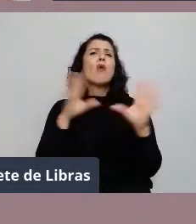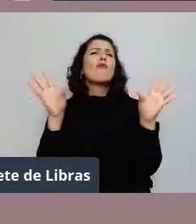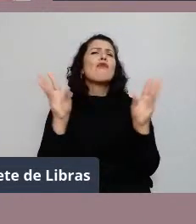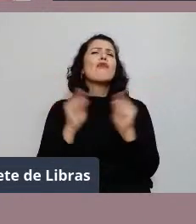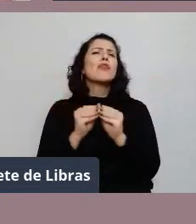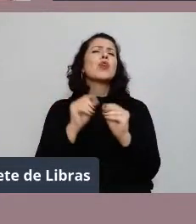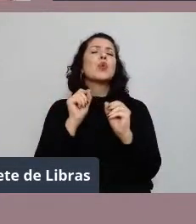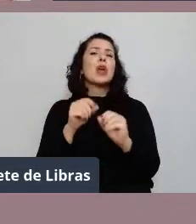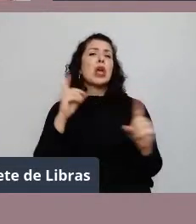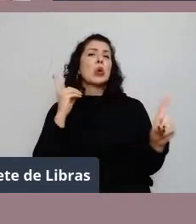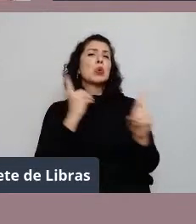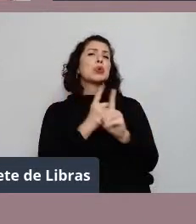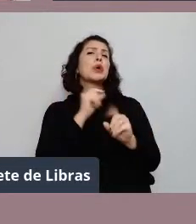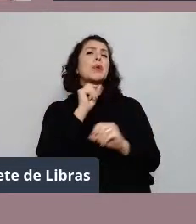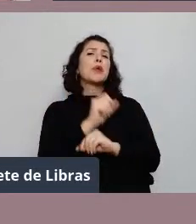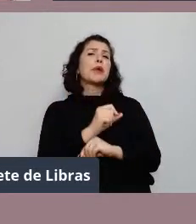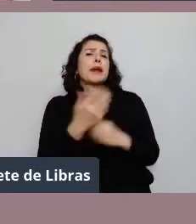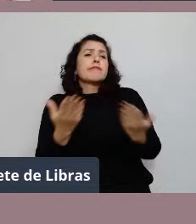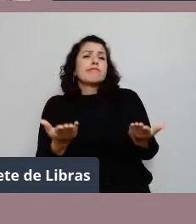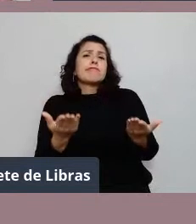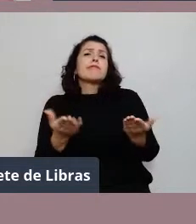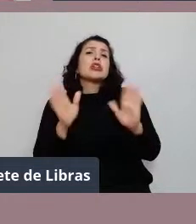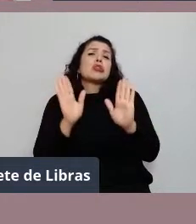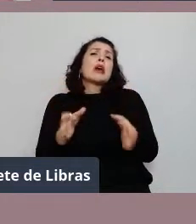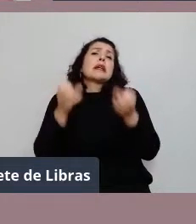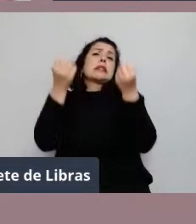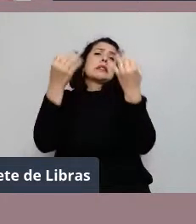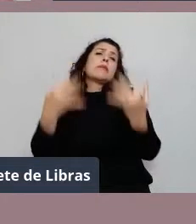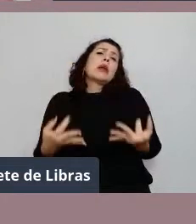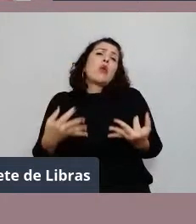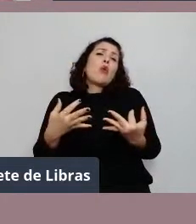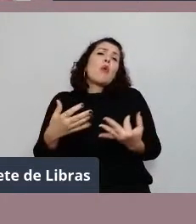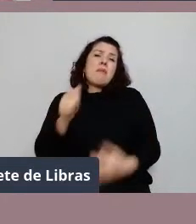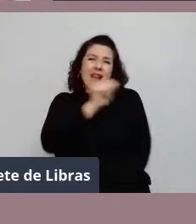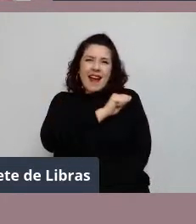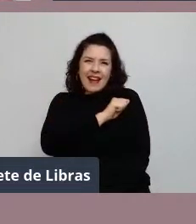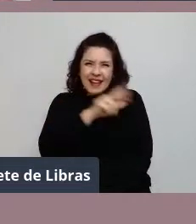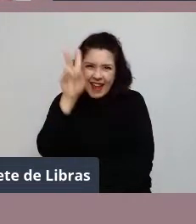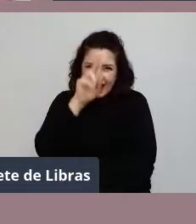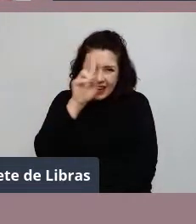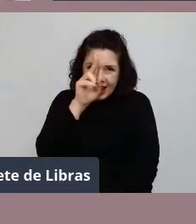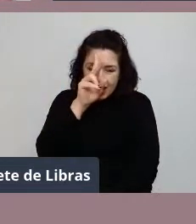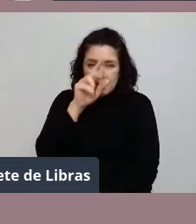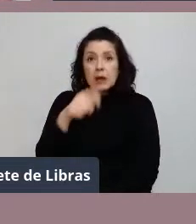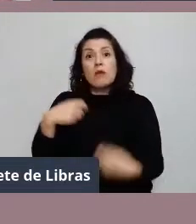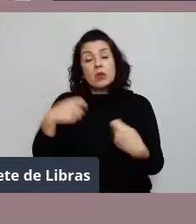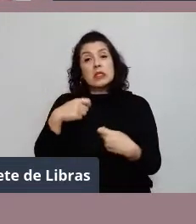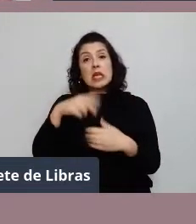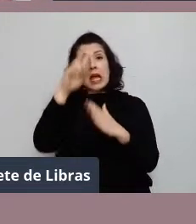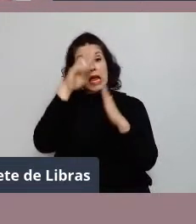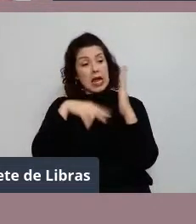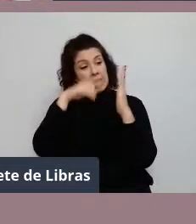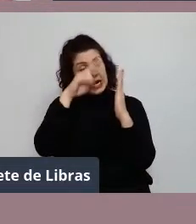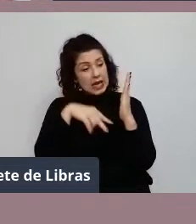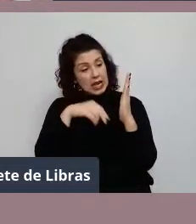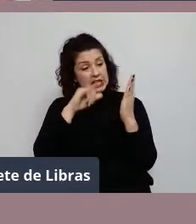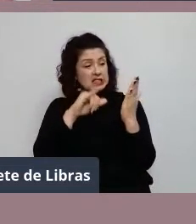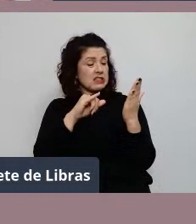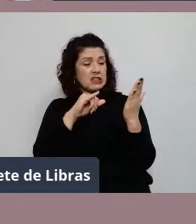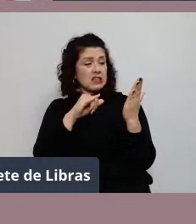encontra, o que a Ana Maria disse para a aluna dela, né? Leu o enredo e leu as outras partes, né?